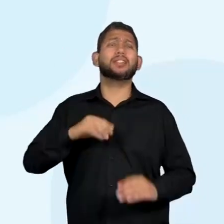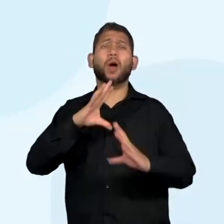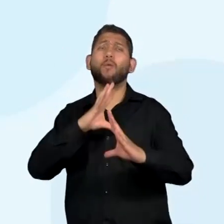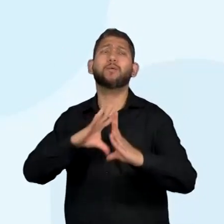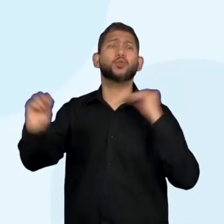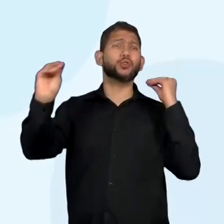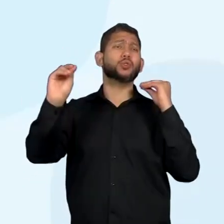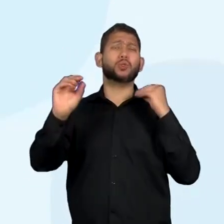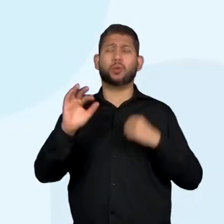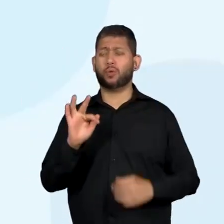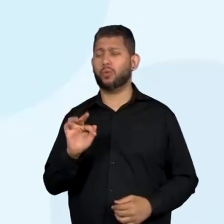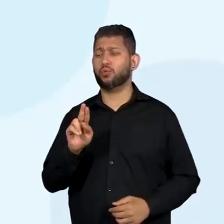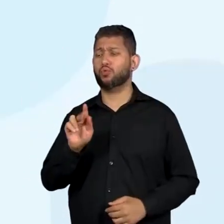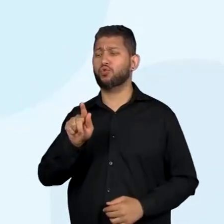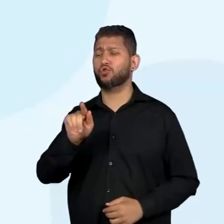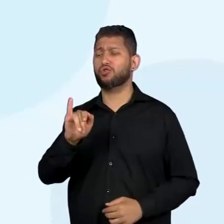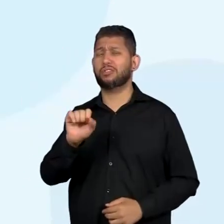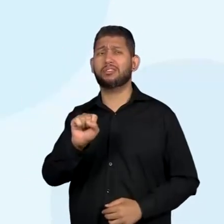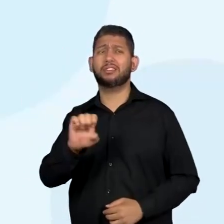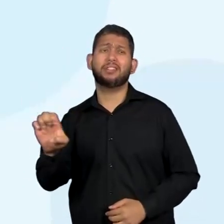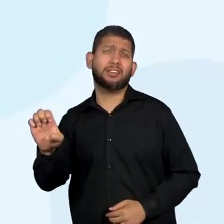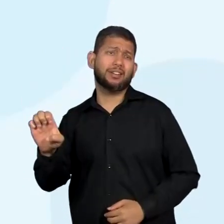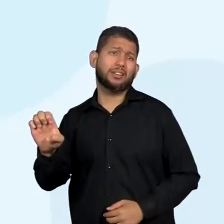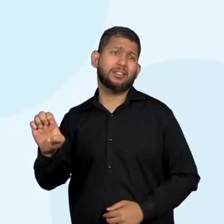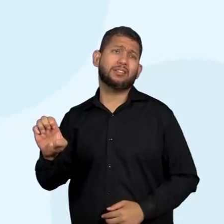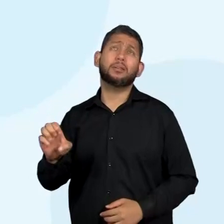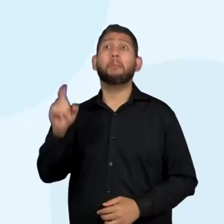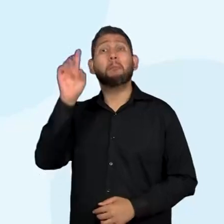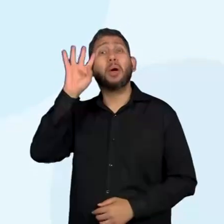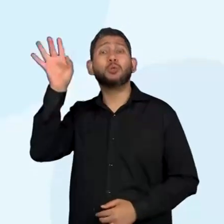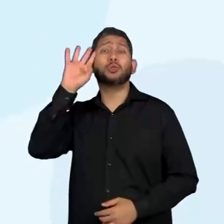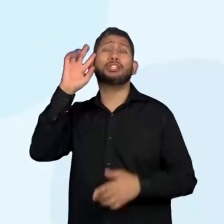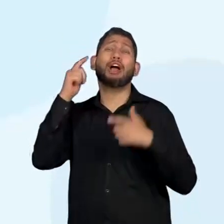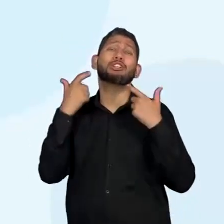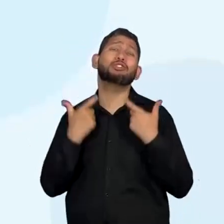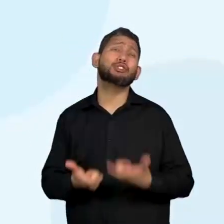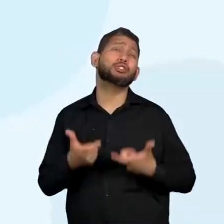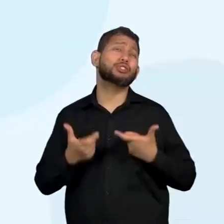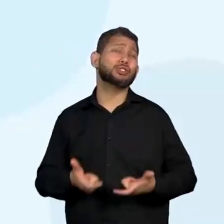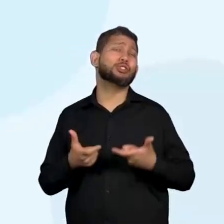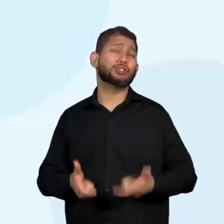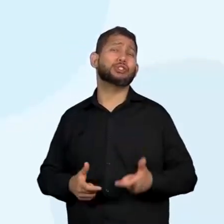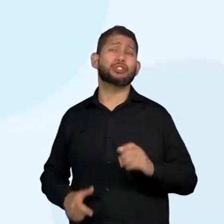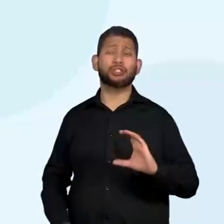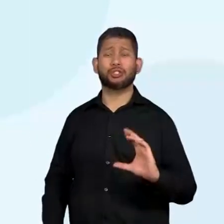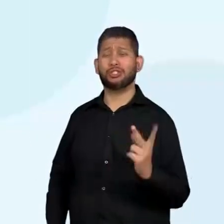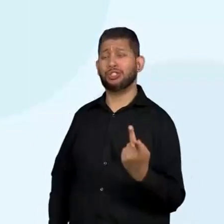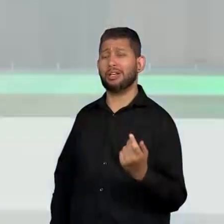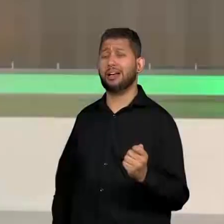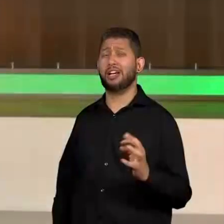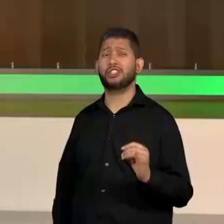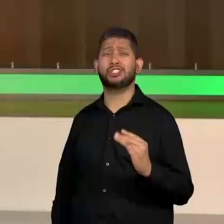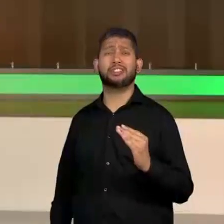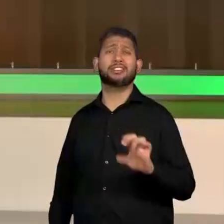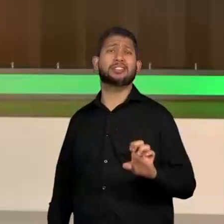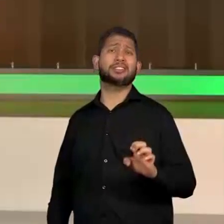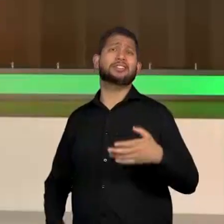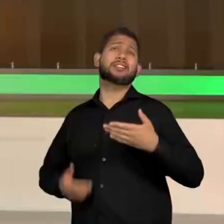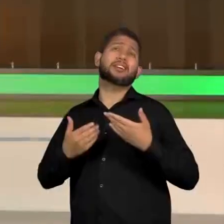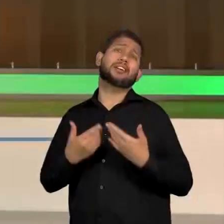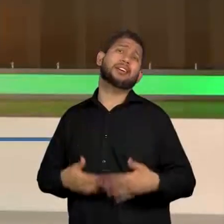agora, esbanje bom humor de dentro para fora. O bom humor, para a gente